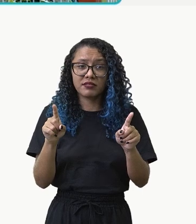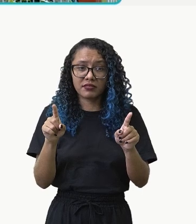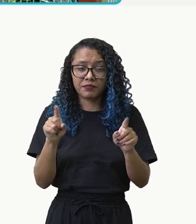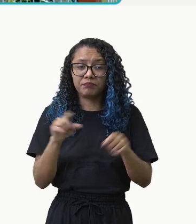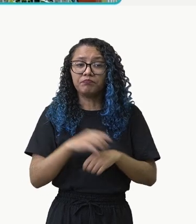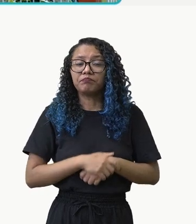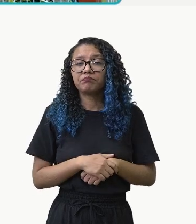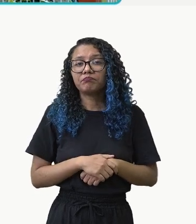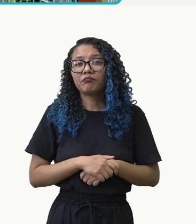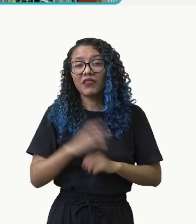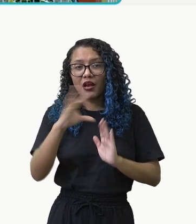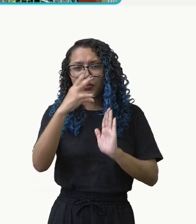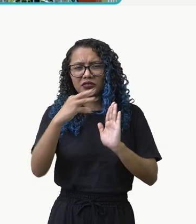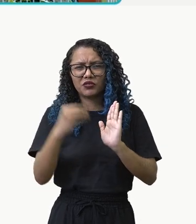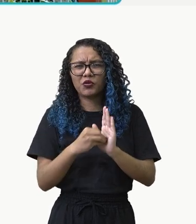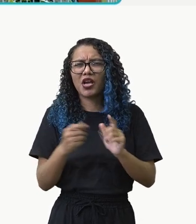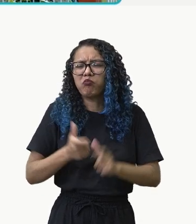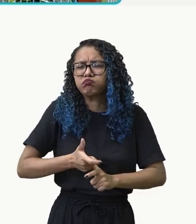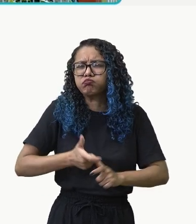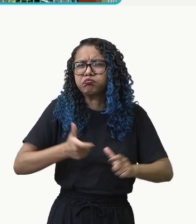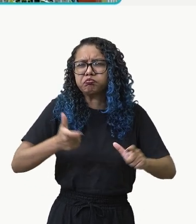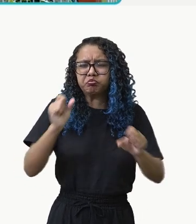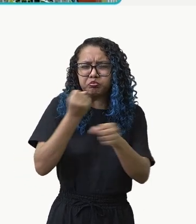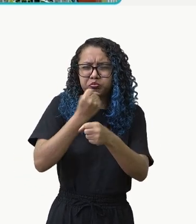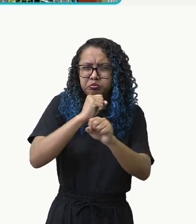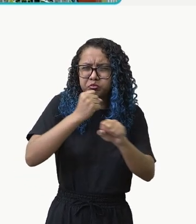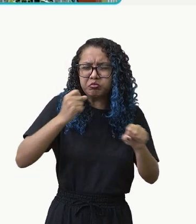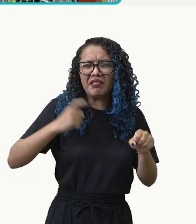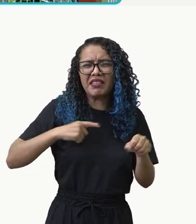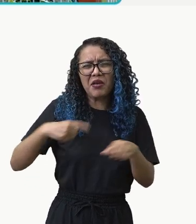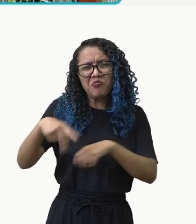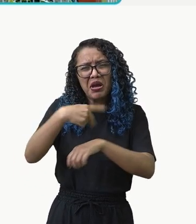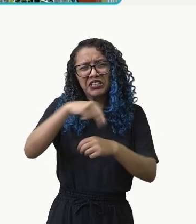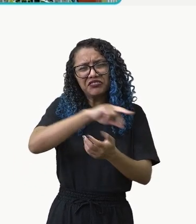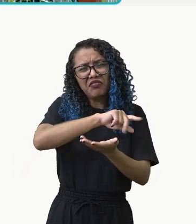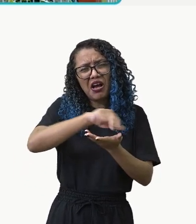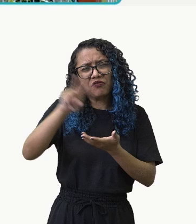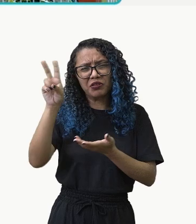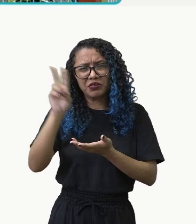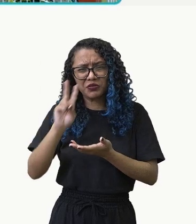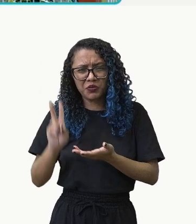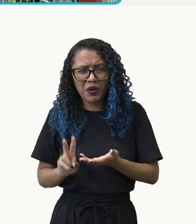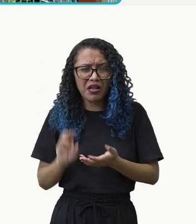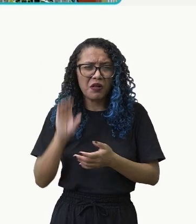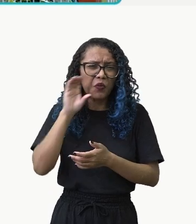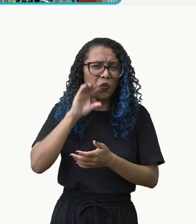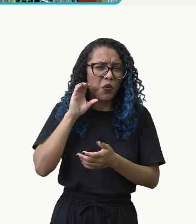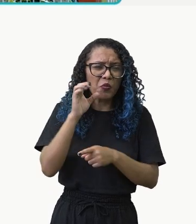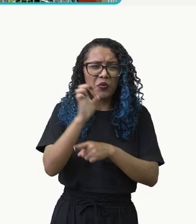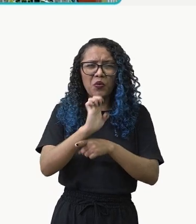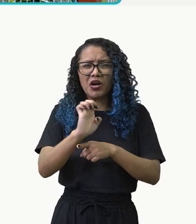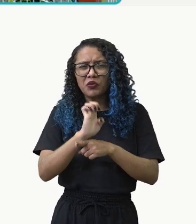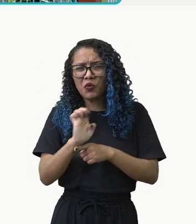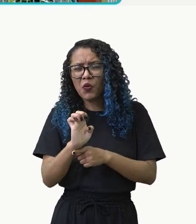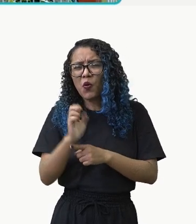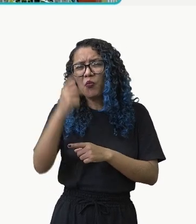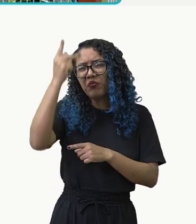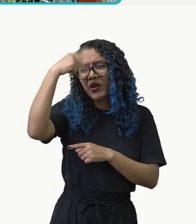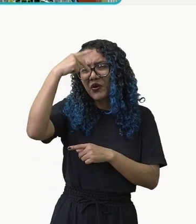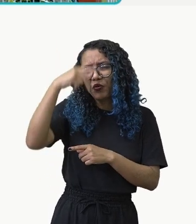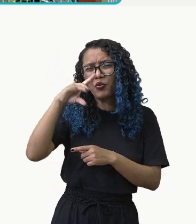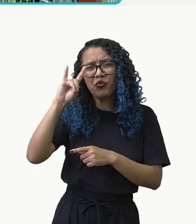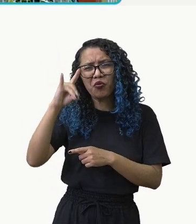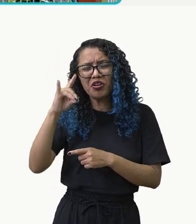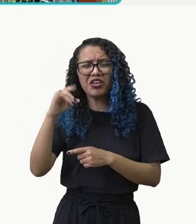amonia é muito Ampla toma as guianas Venezuela Colômbia Equador peru Bolívia certo